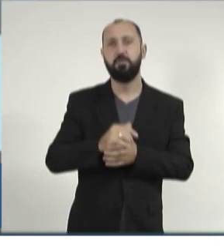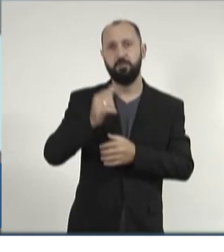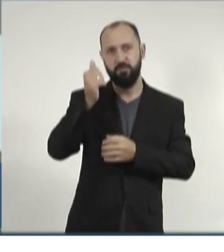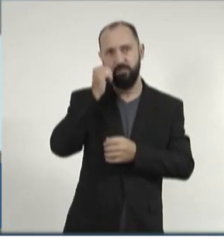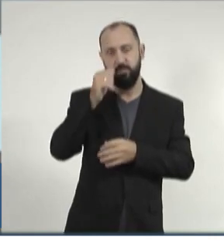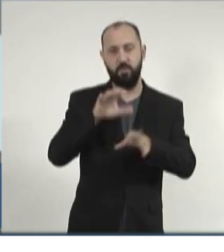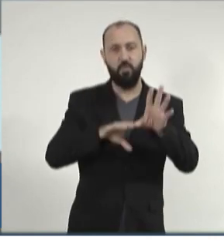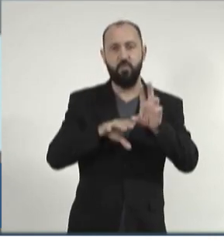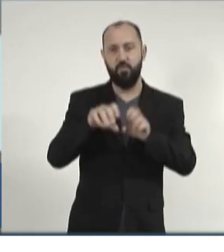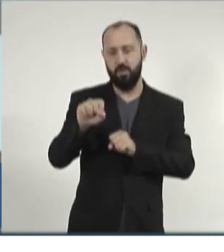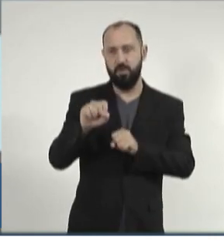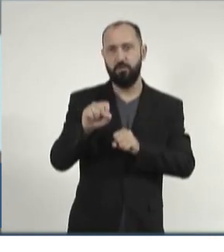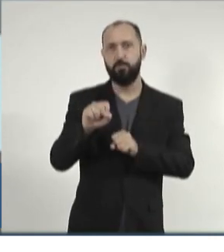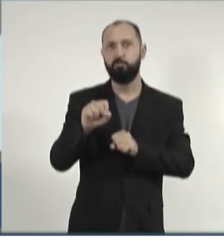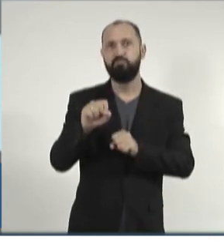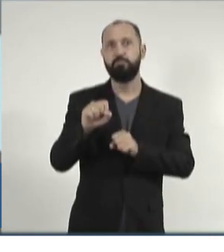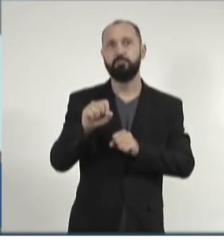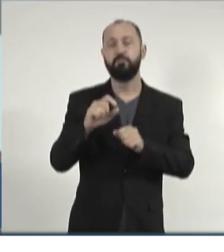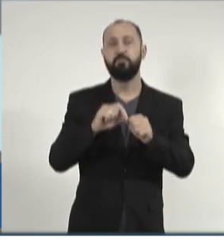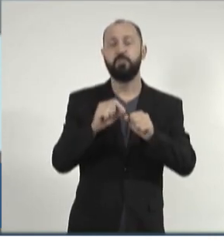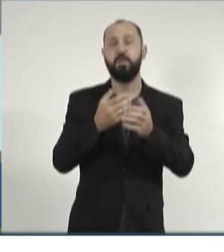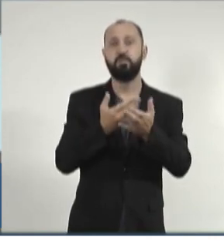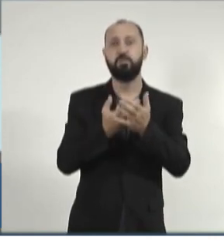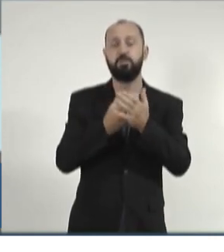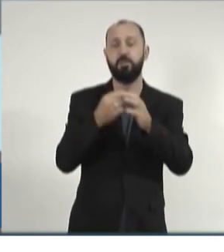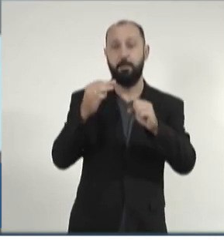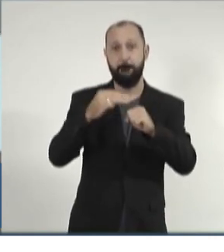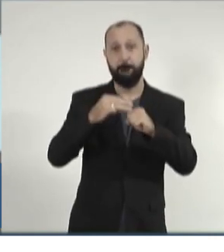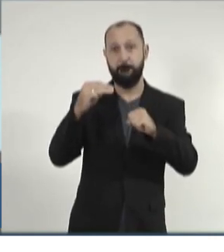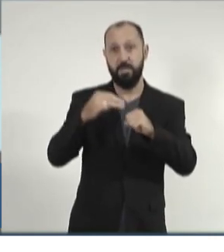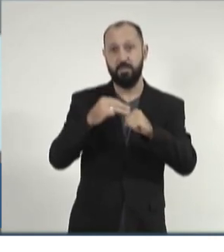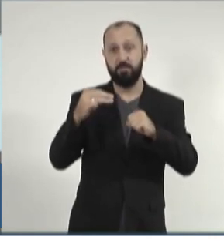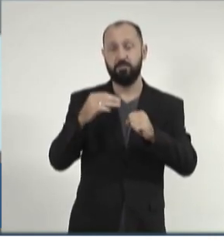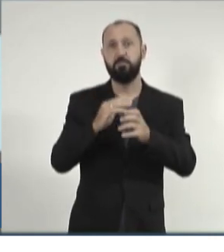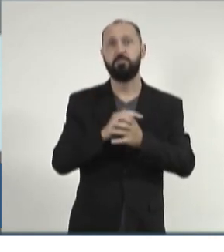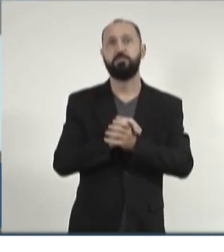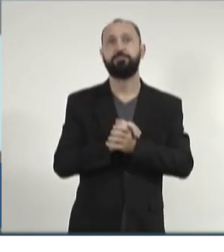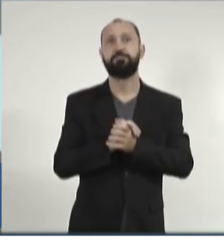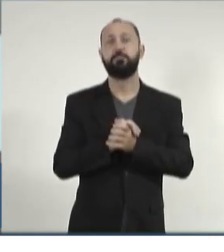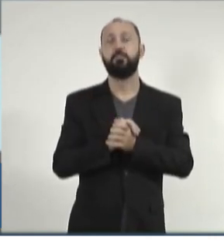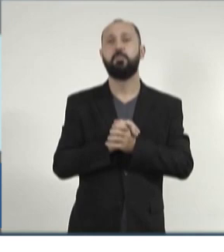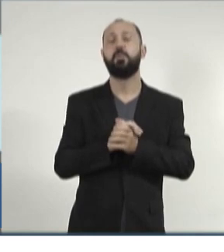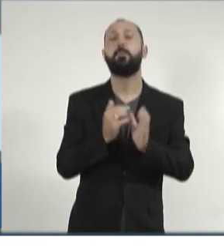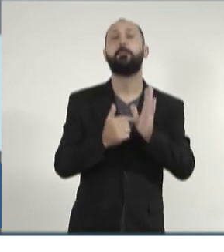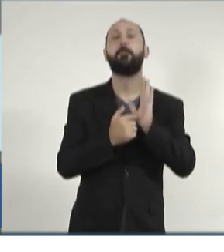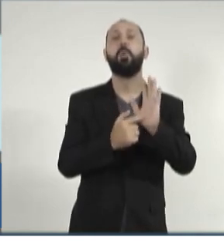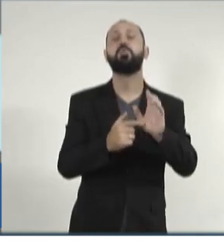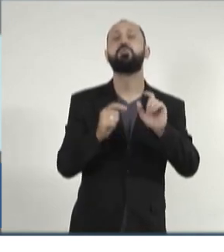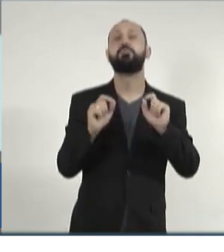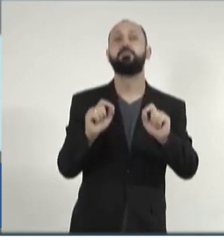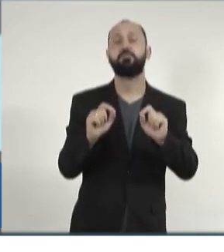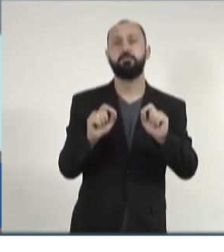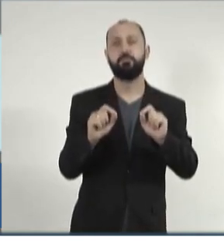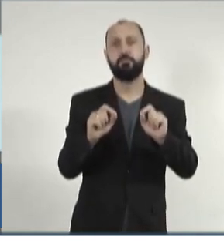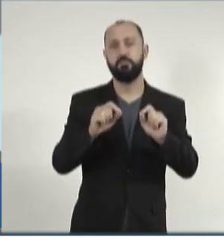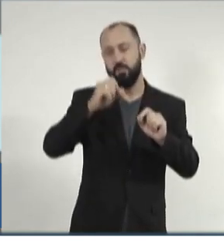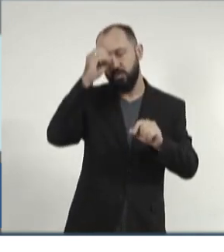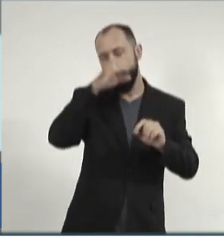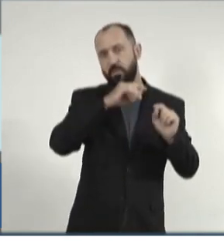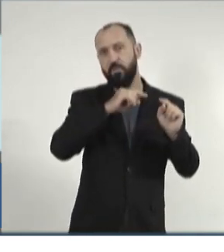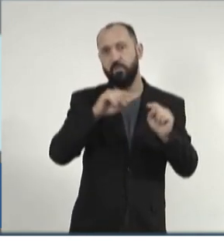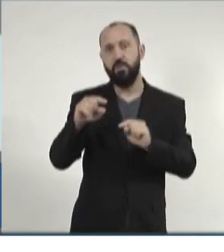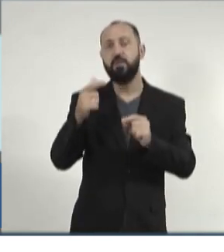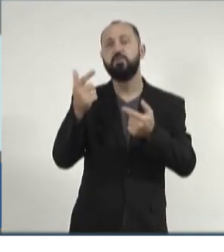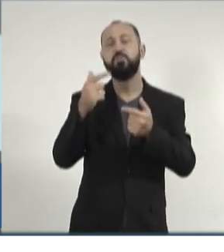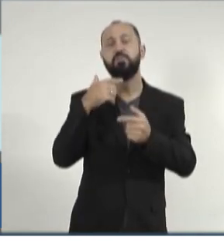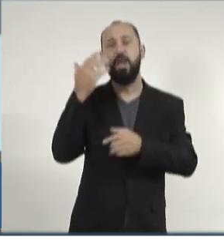mulher formada, fazendo mestrado. E isso mostra pra gente o quê? Que violência contra a